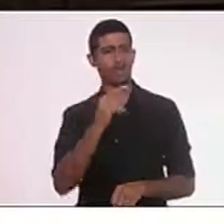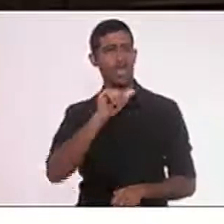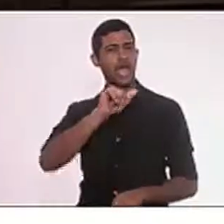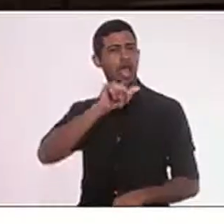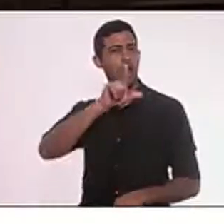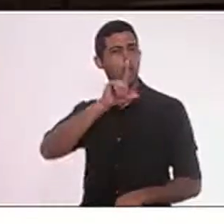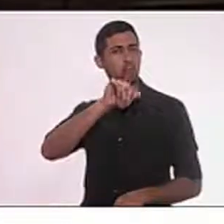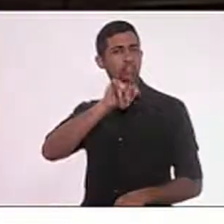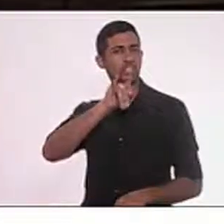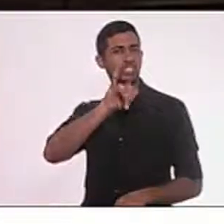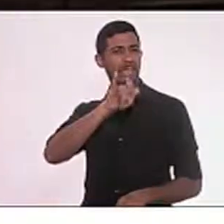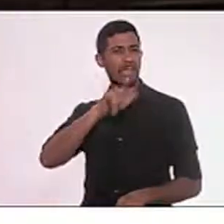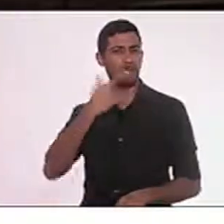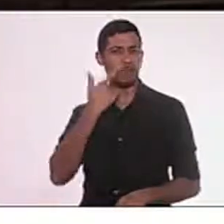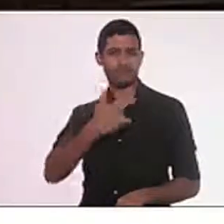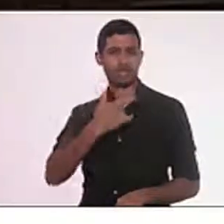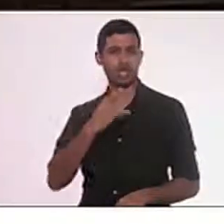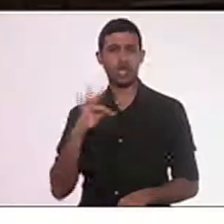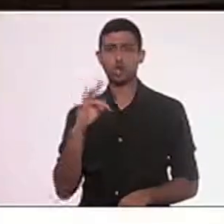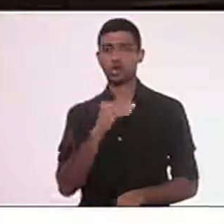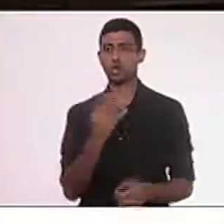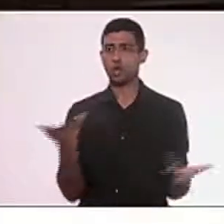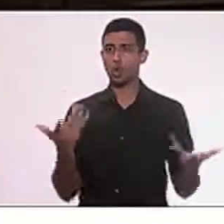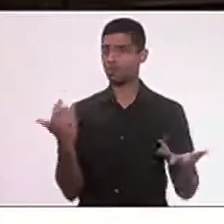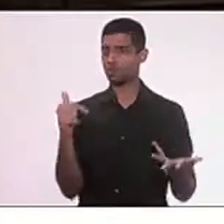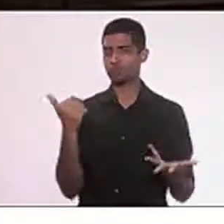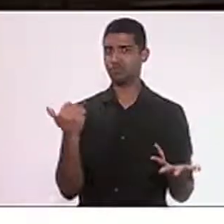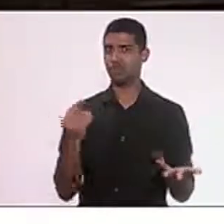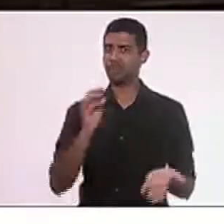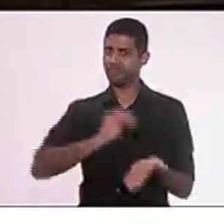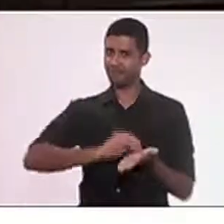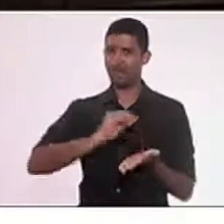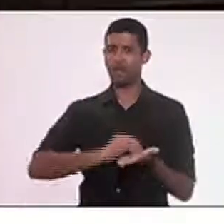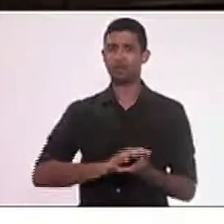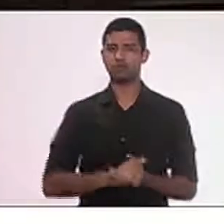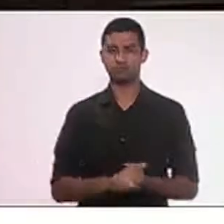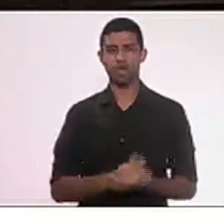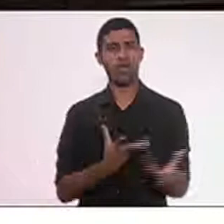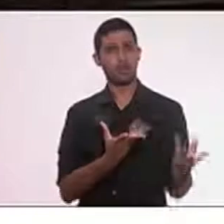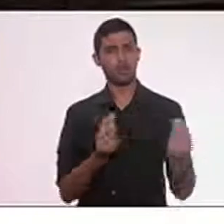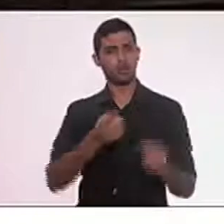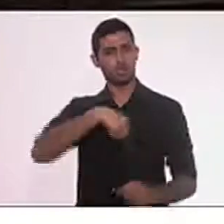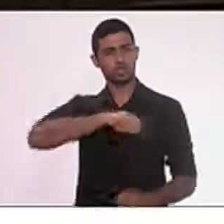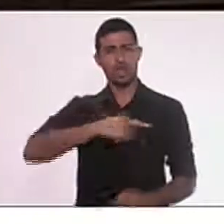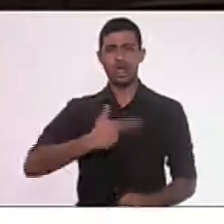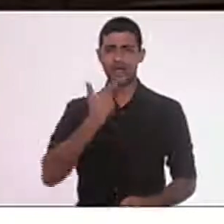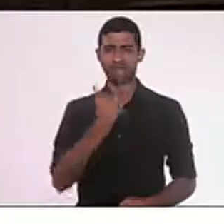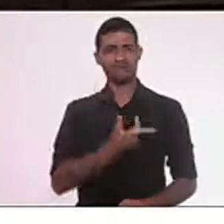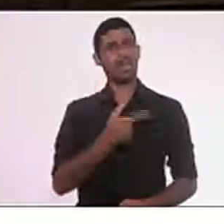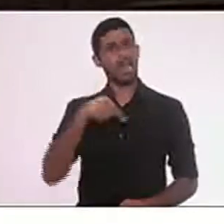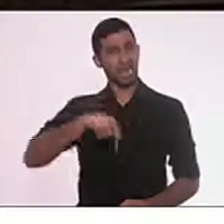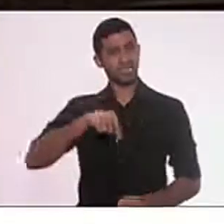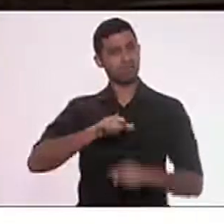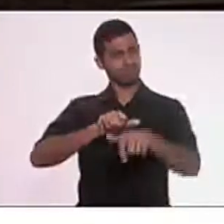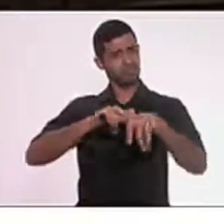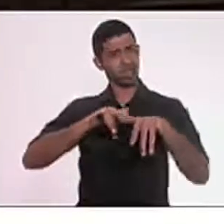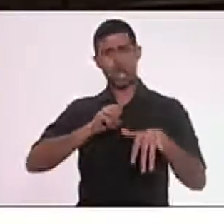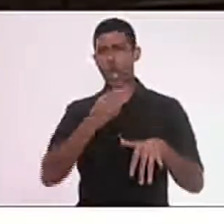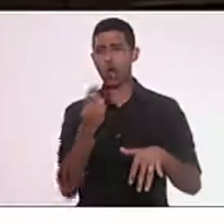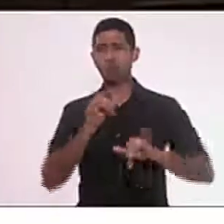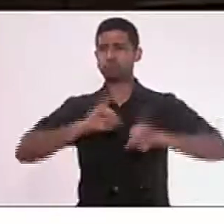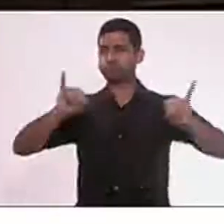ou seja, tudo que não tem hoje no Rio de Janeiro. Muitos de nós nos referimos aqui em plenário, ou em